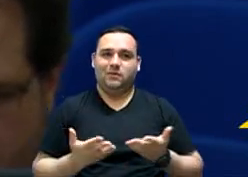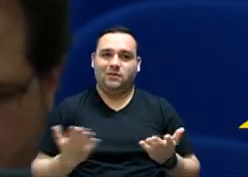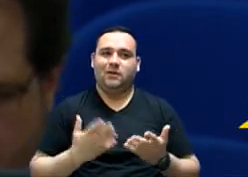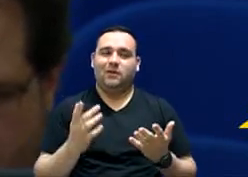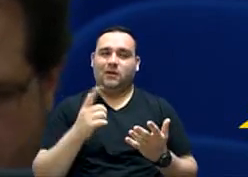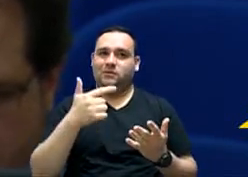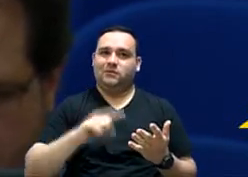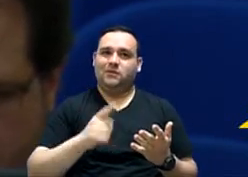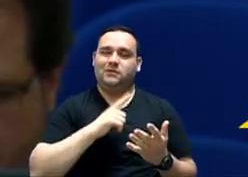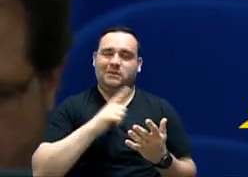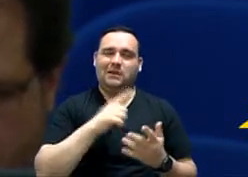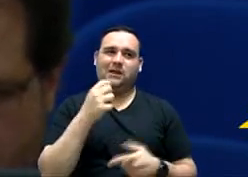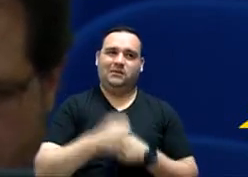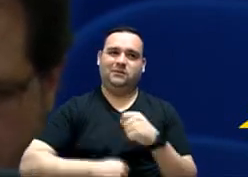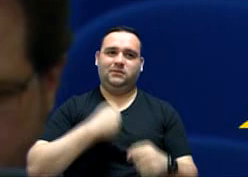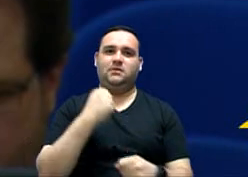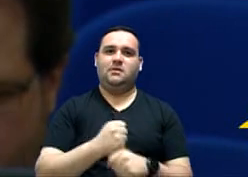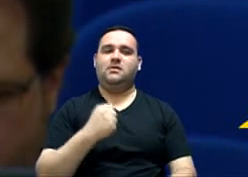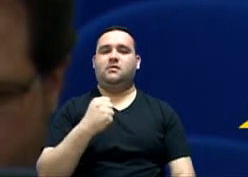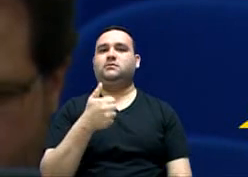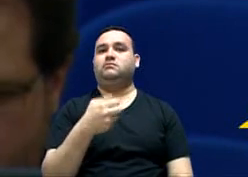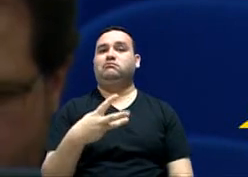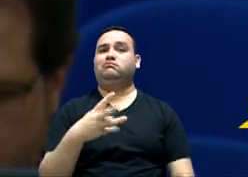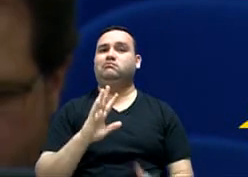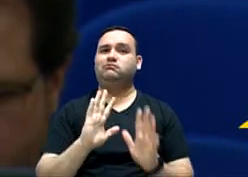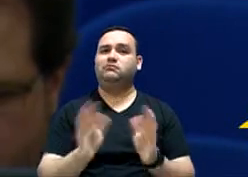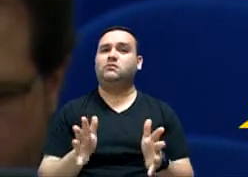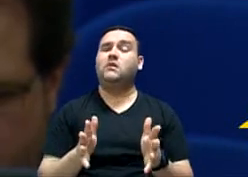faz aniversário da aprovação da Lei Maria da Penha,